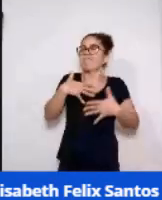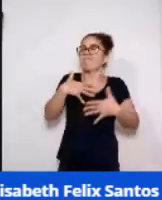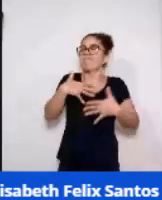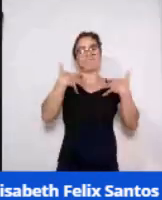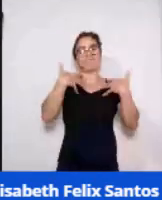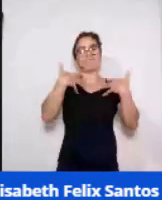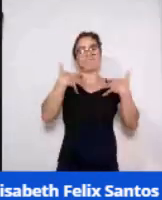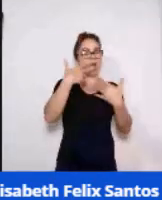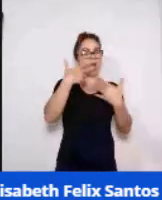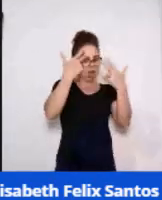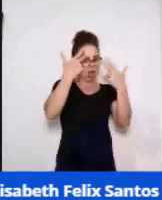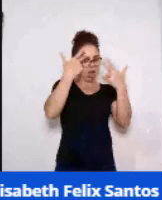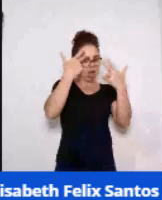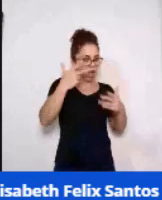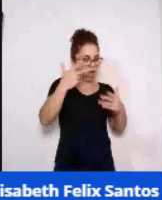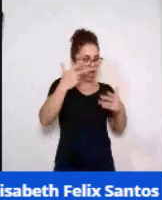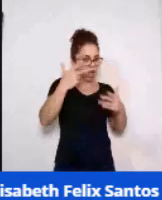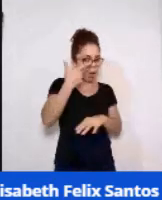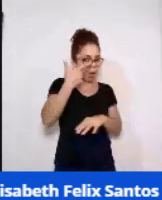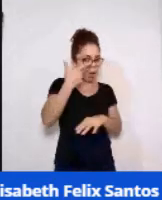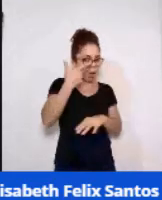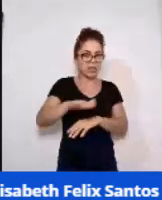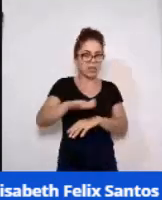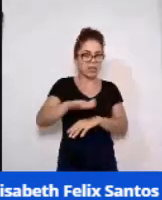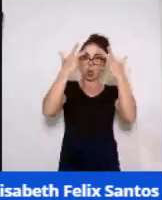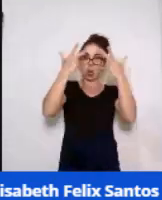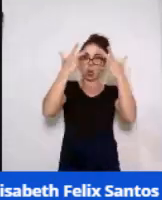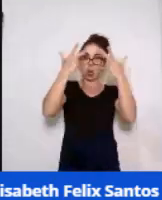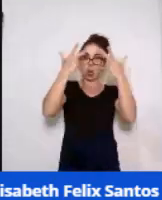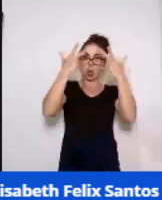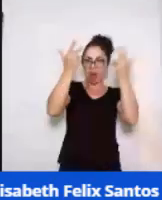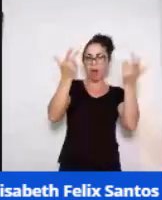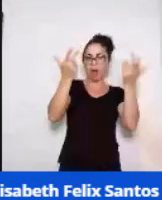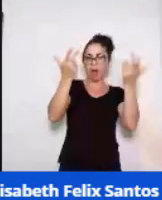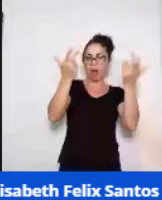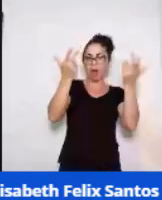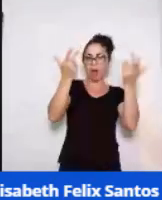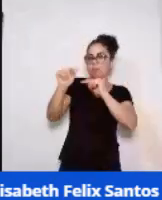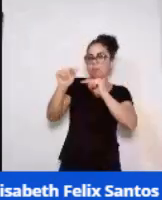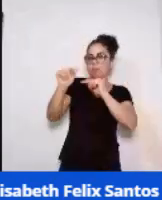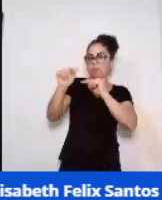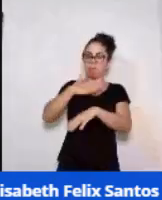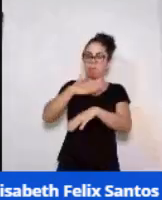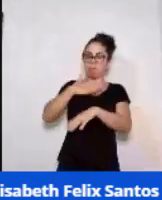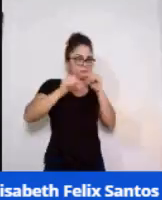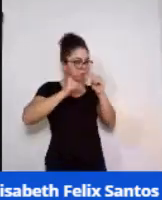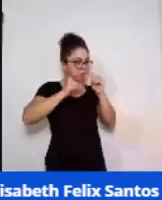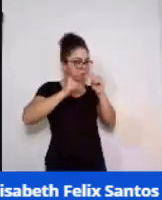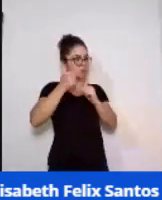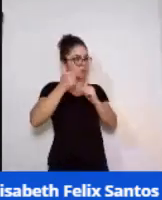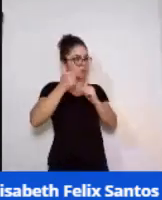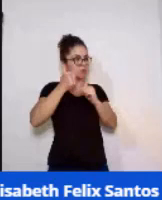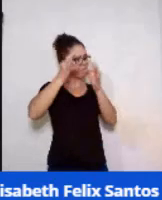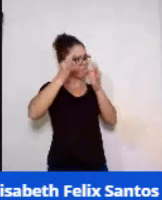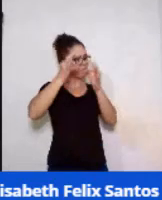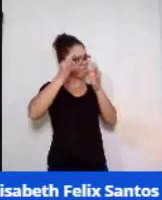meu trabalho estava dando certo, né? E aí foi uma coisa muito